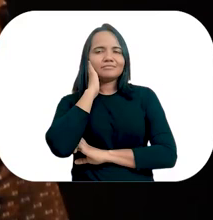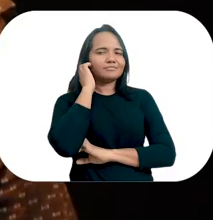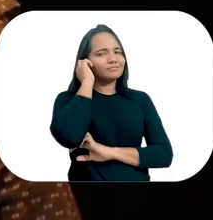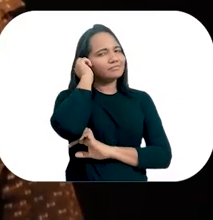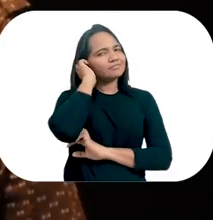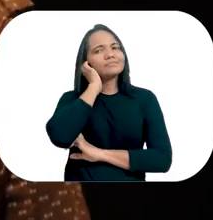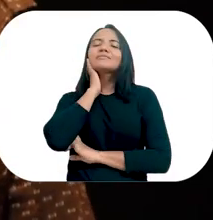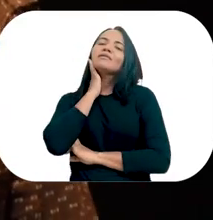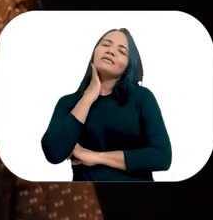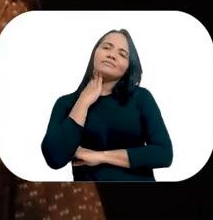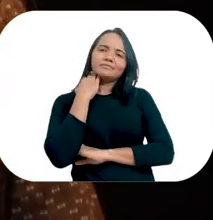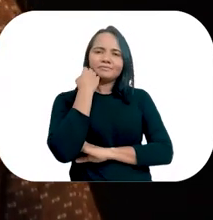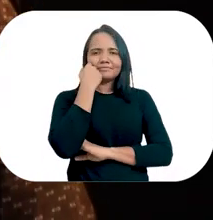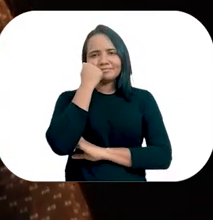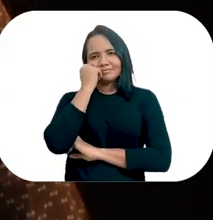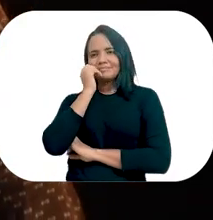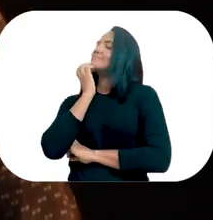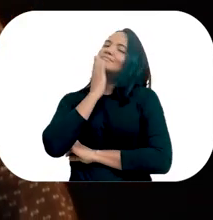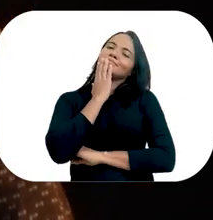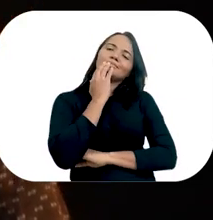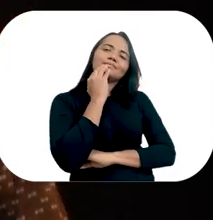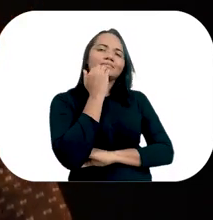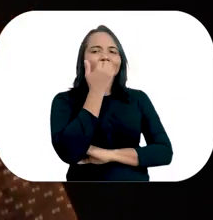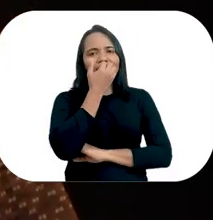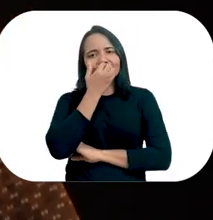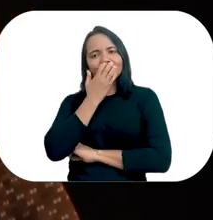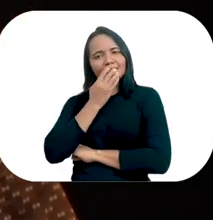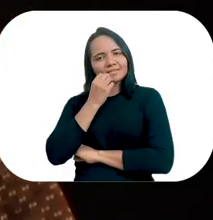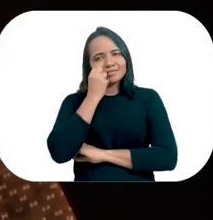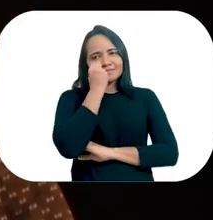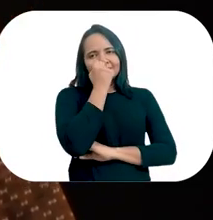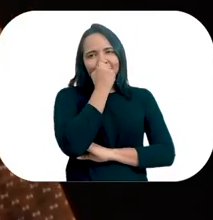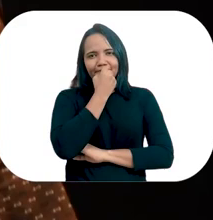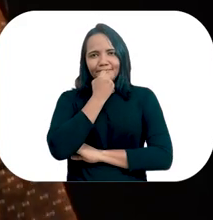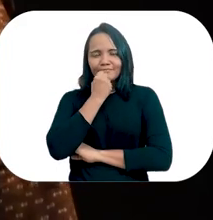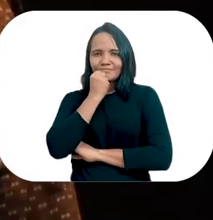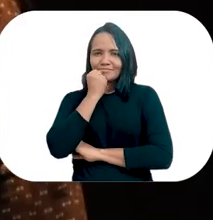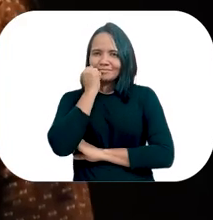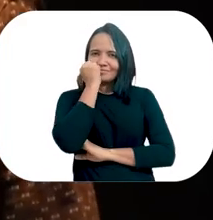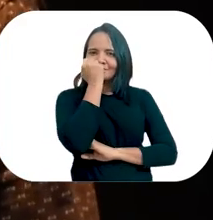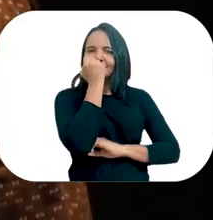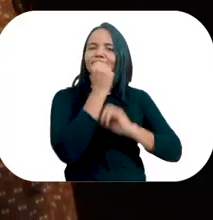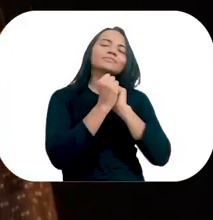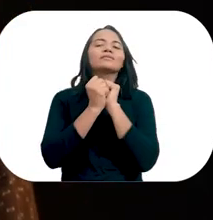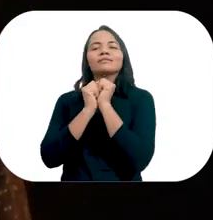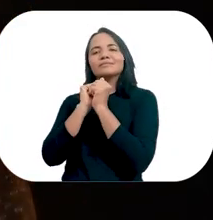a língua por entre seus dentes, tomando toda a sua boca.